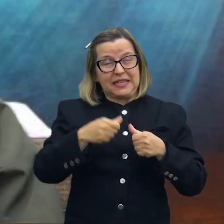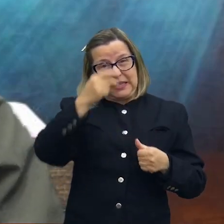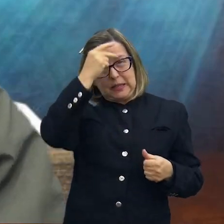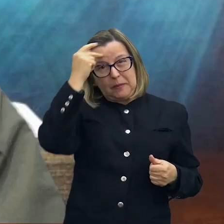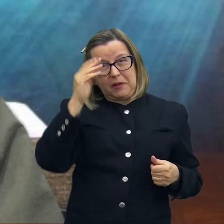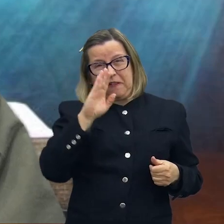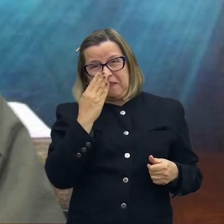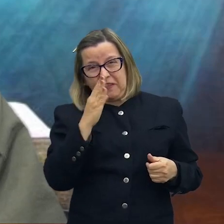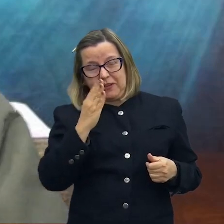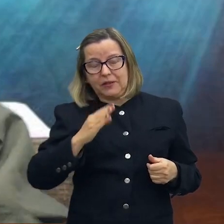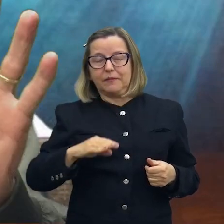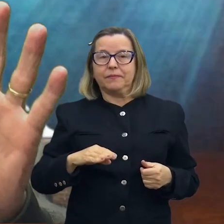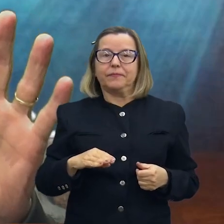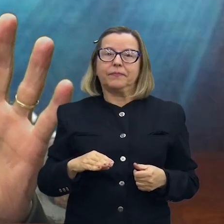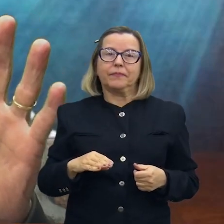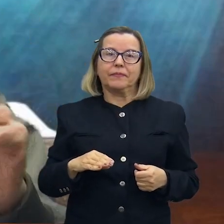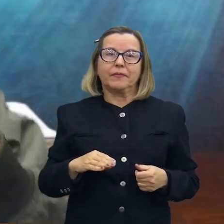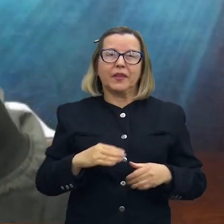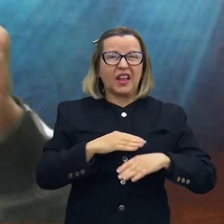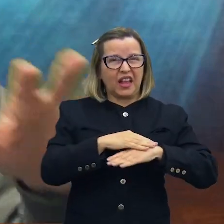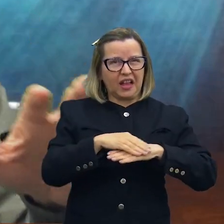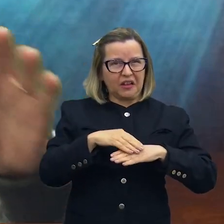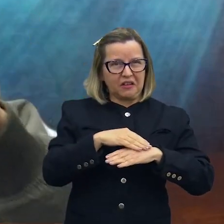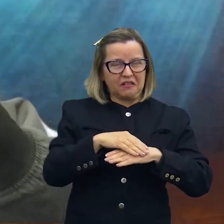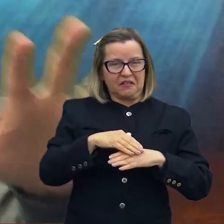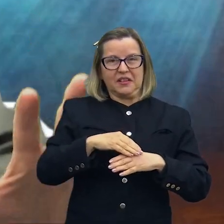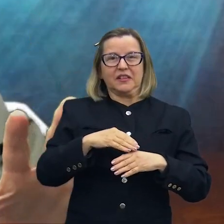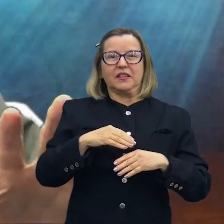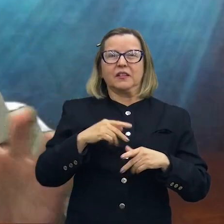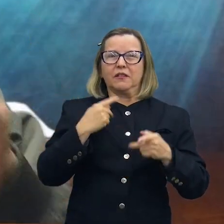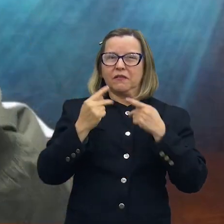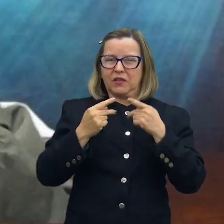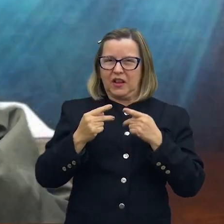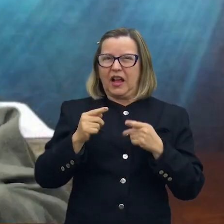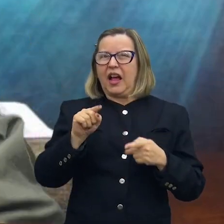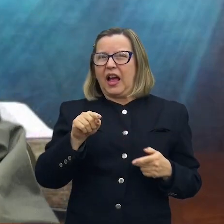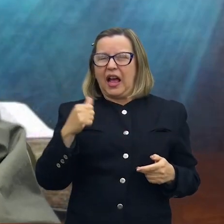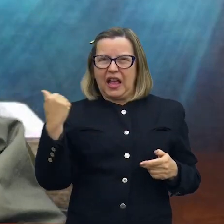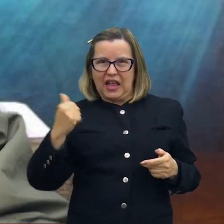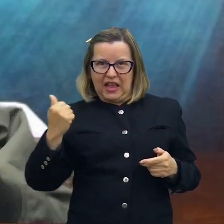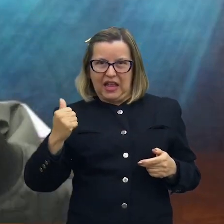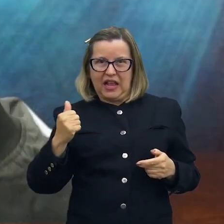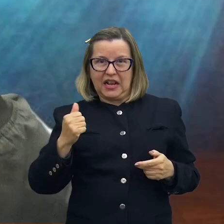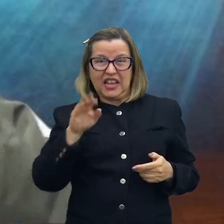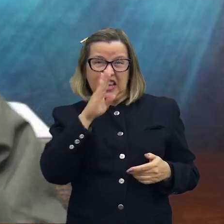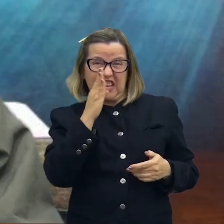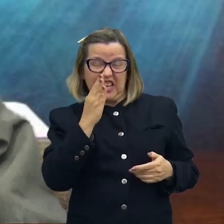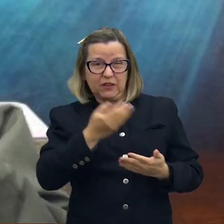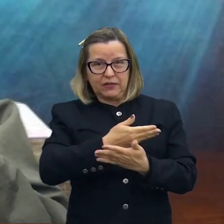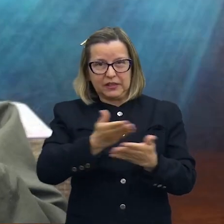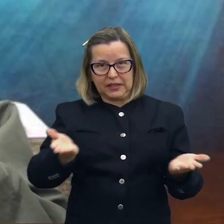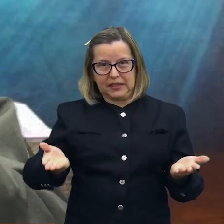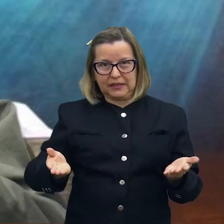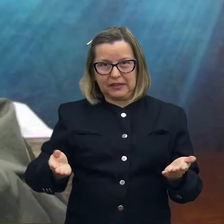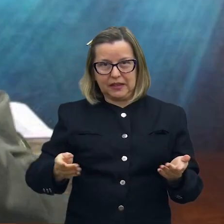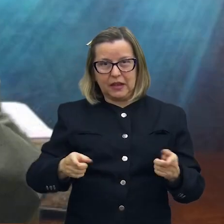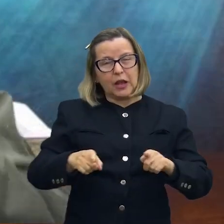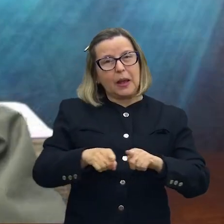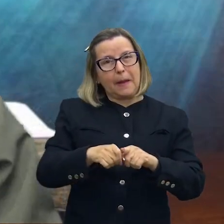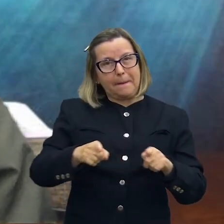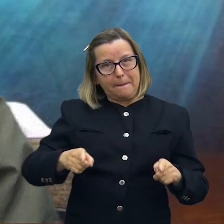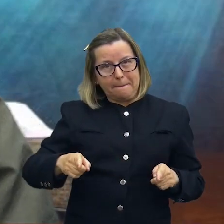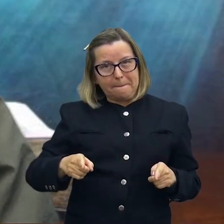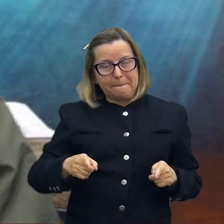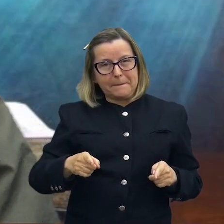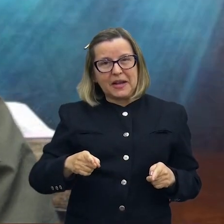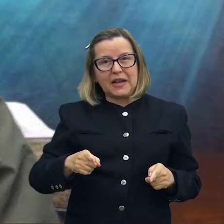ele, disse o seguinte, falou, olha, tudo bem, o cara é um estelionatário, enganou vocês, mas cada um é engodado conforme